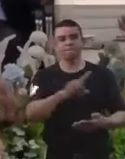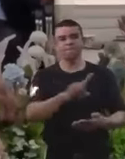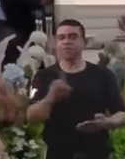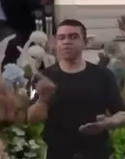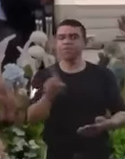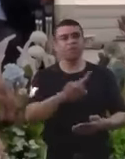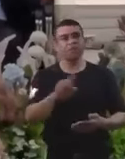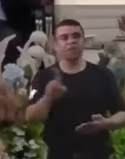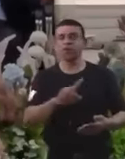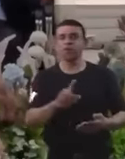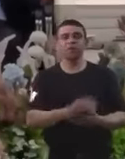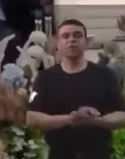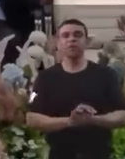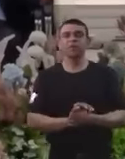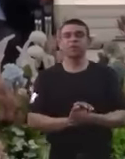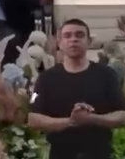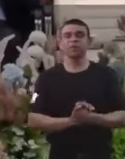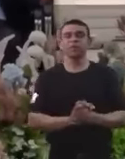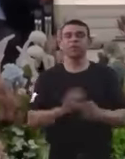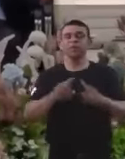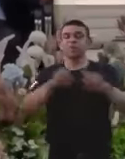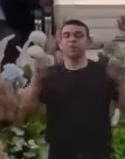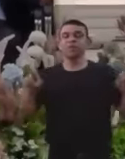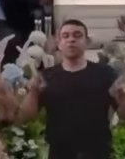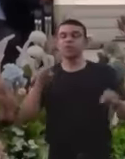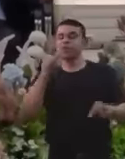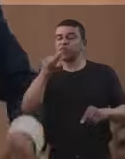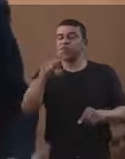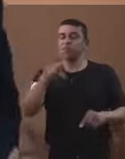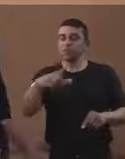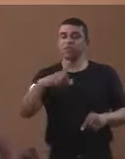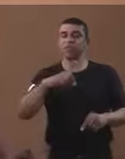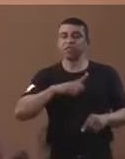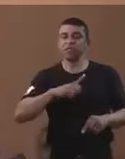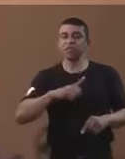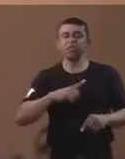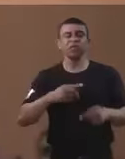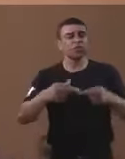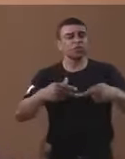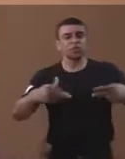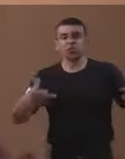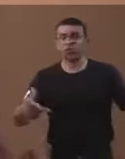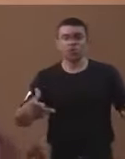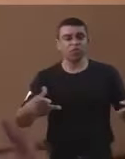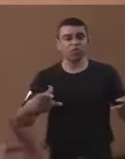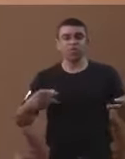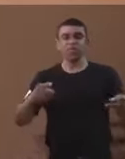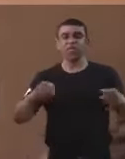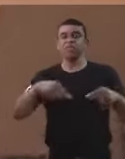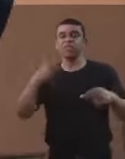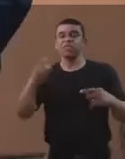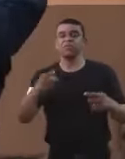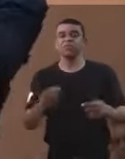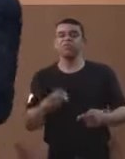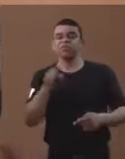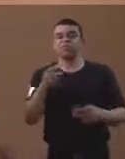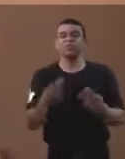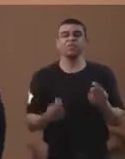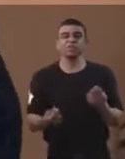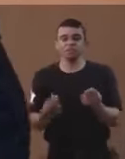irmão. Agora, quem se empolga com suas posses em meio à soberba é o coach, ei macho, quem se importa com suas